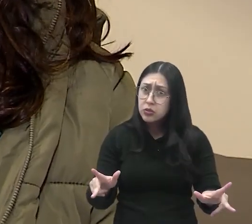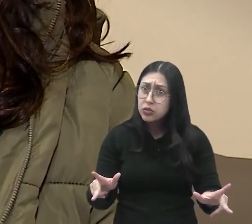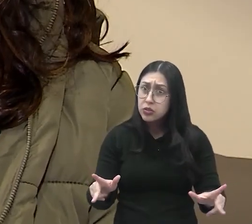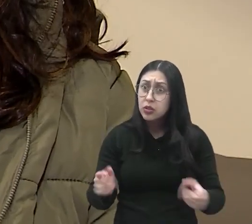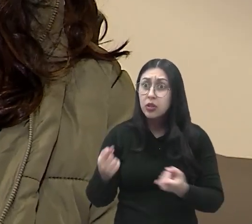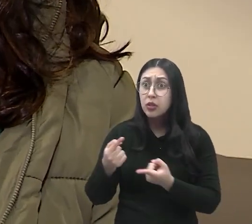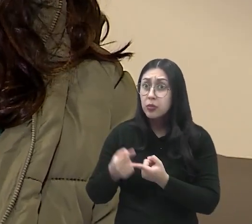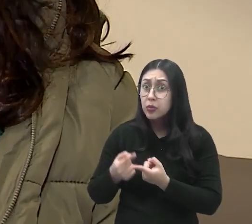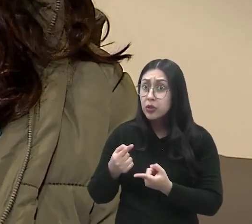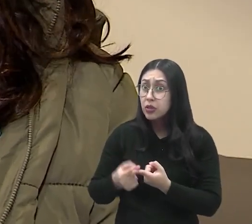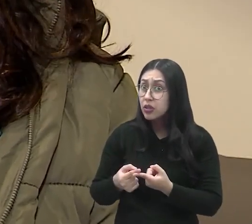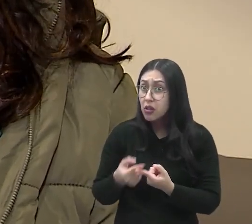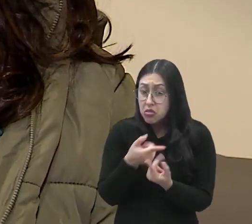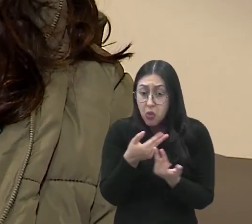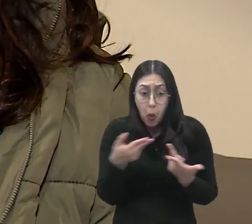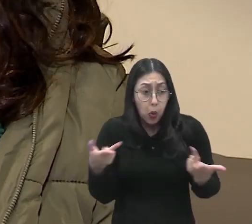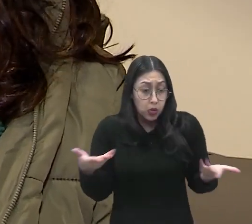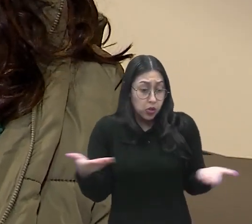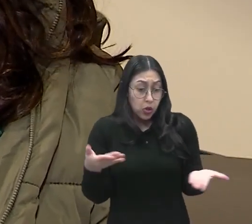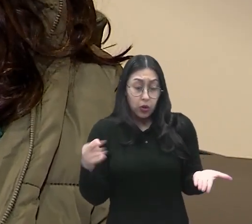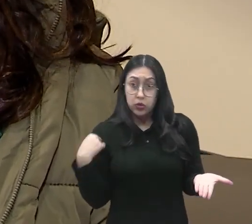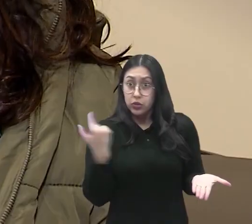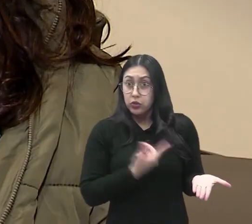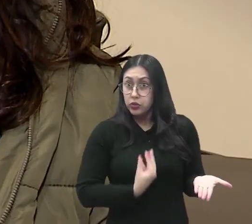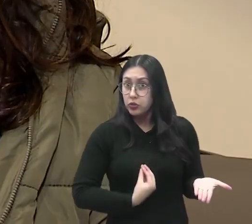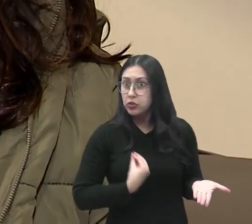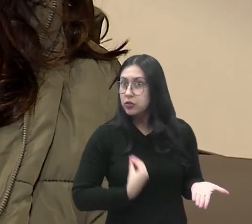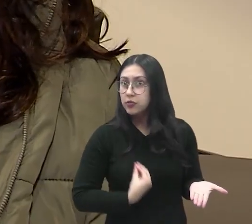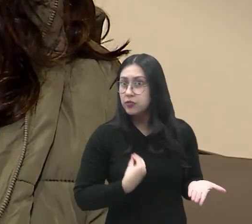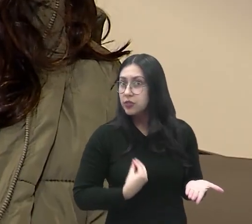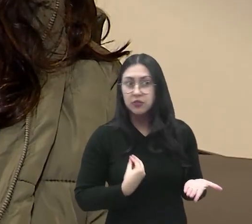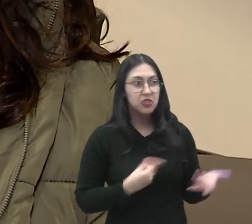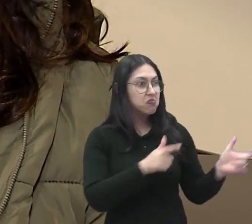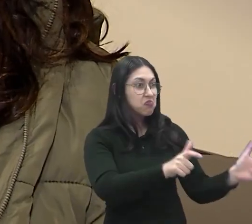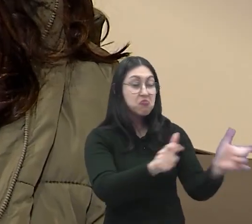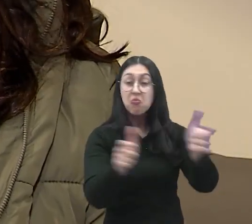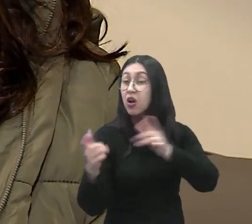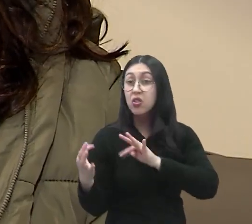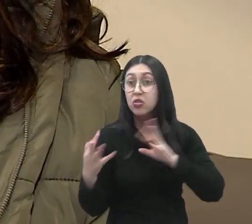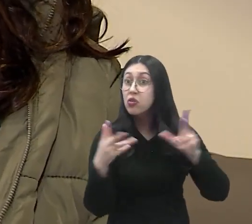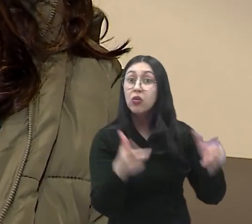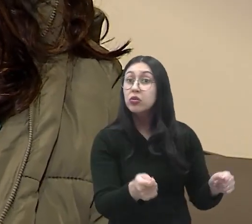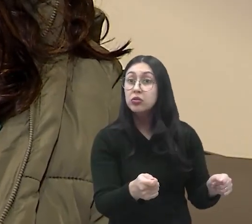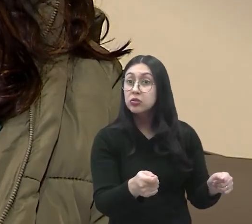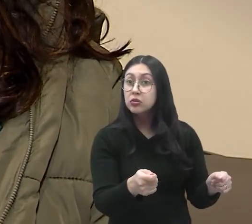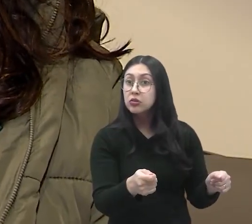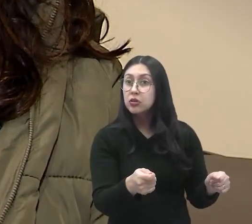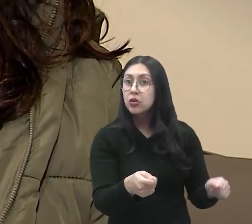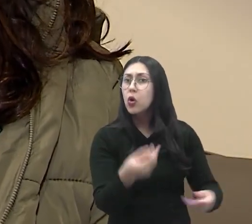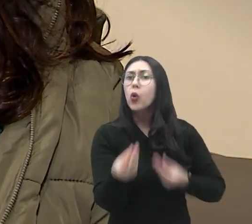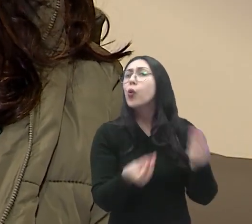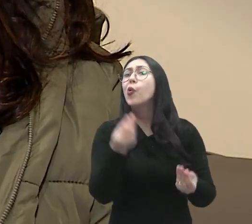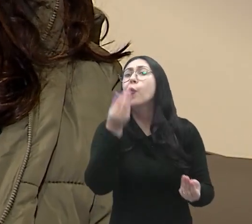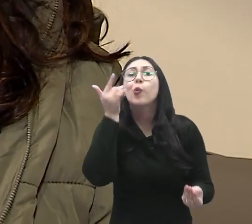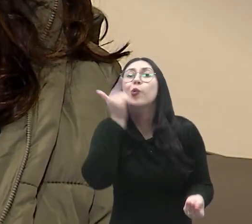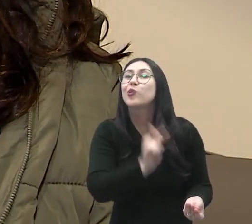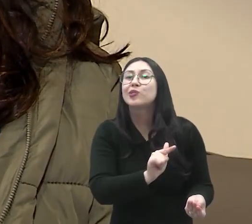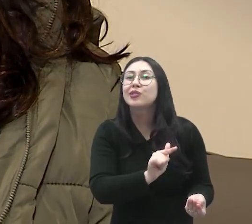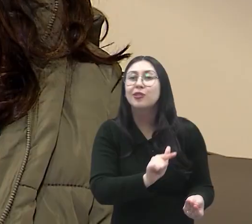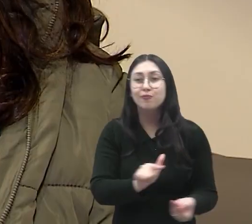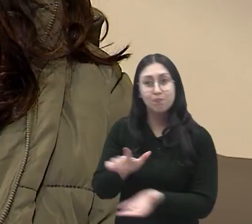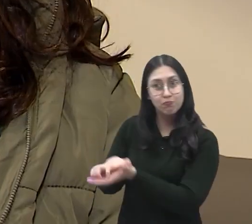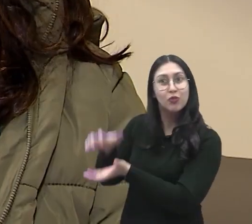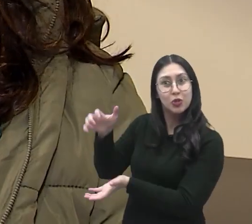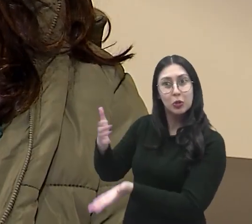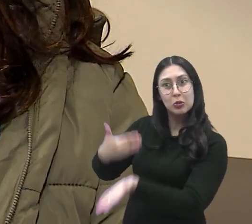contrário, né? Tudo que a gente vislumbra hoje na sociedade, em todos os campos da vida, quem conquistou para